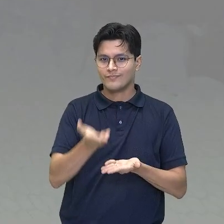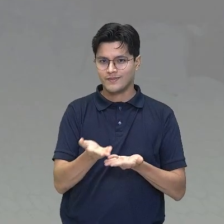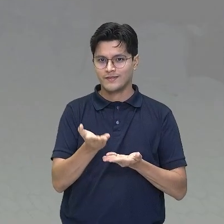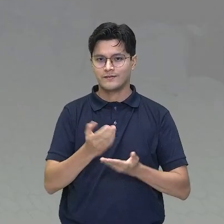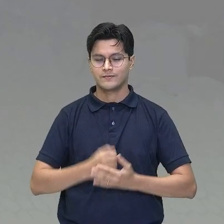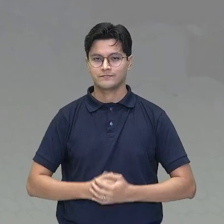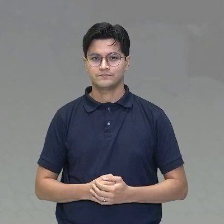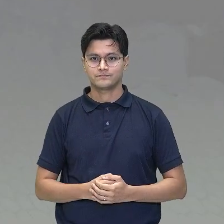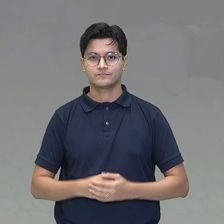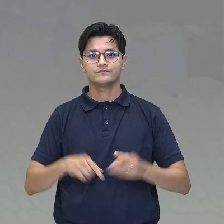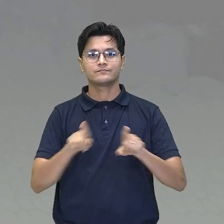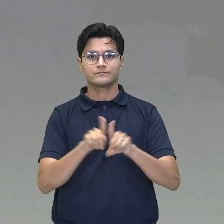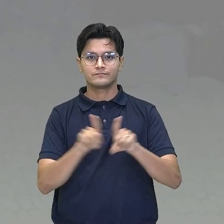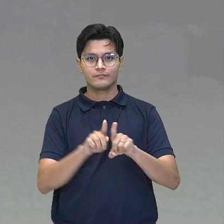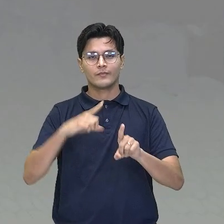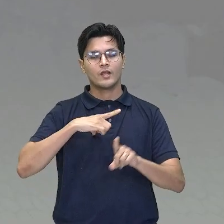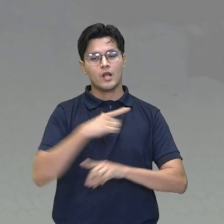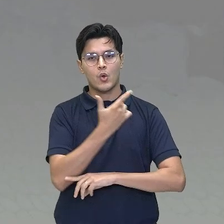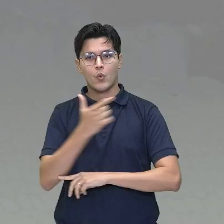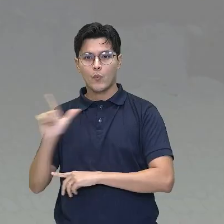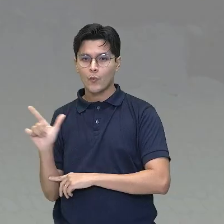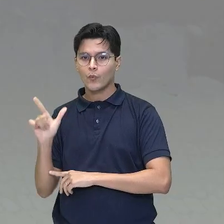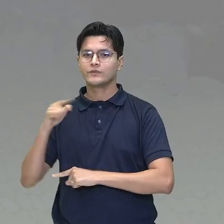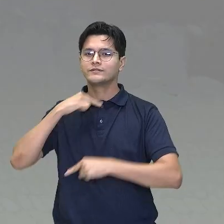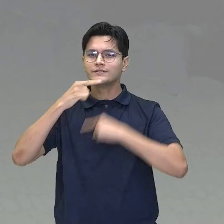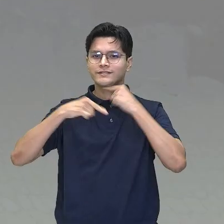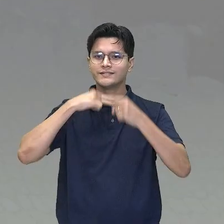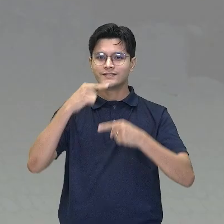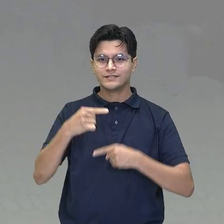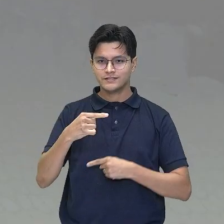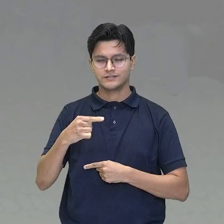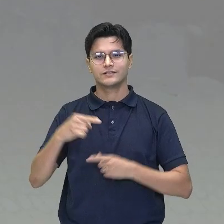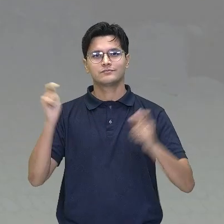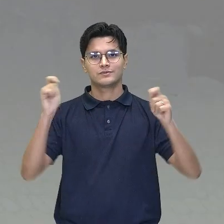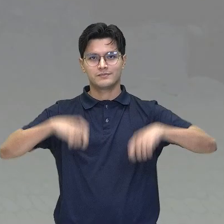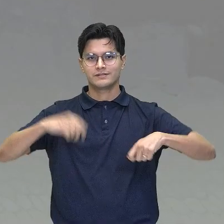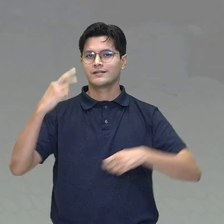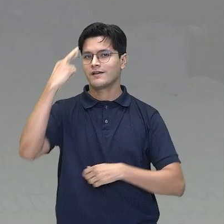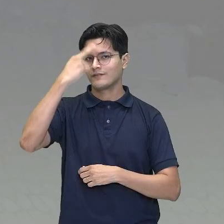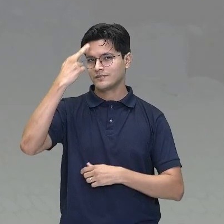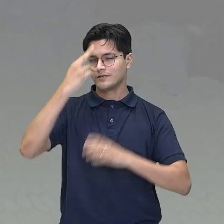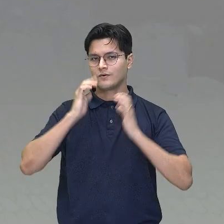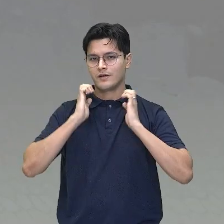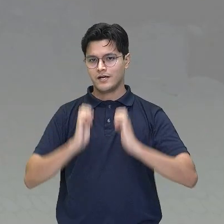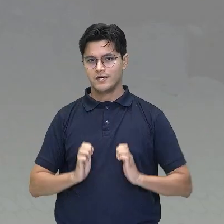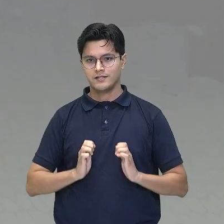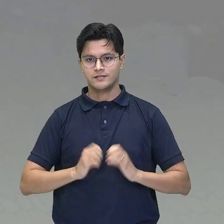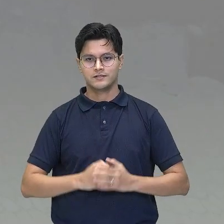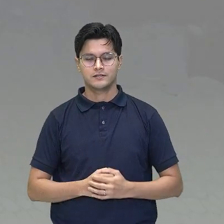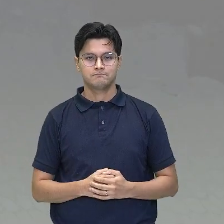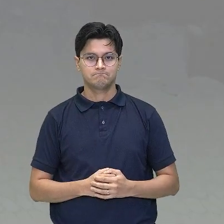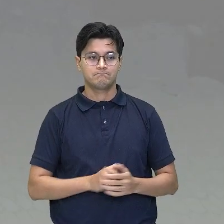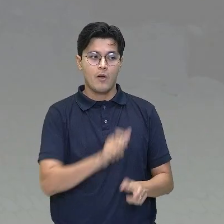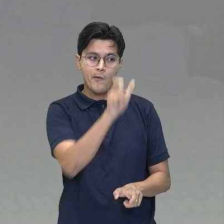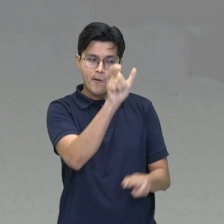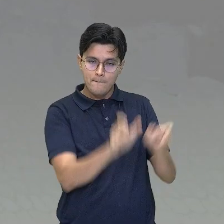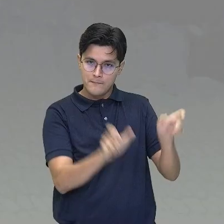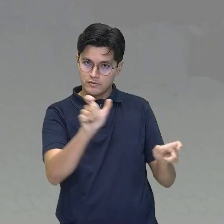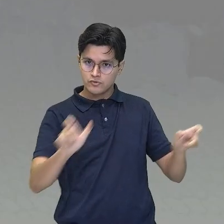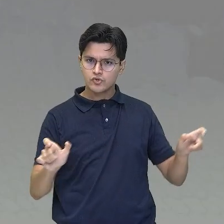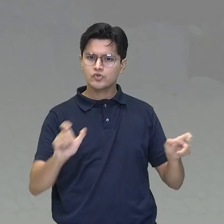terceira questão que também de onde brota toda essa reflexão ética. Os adeptos da religião na